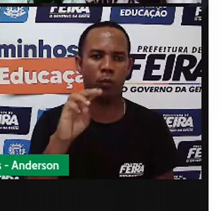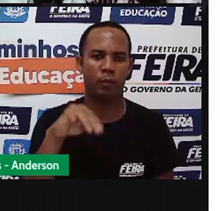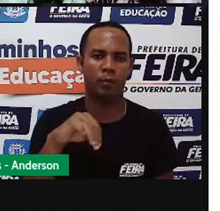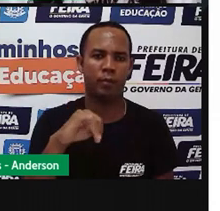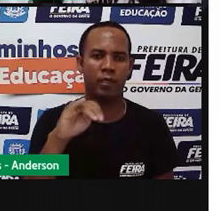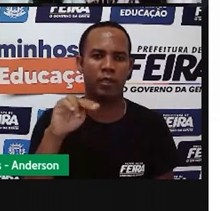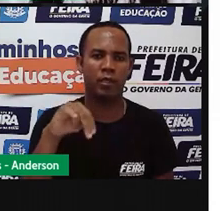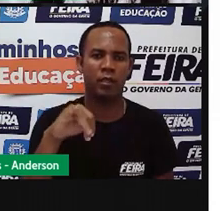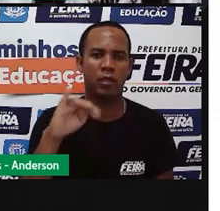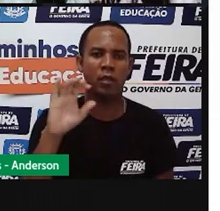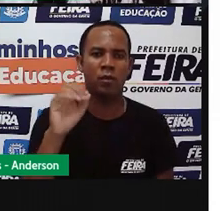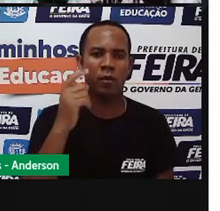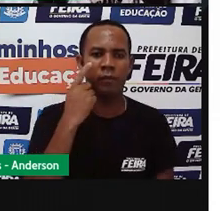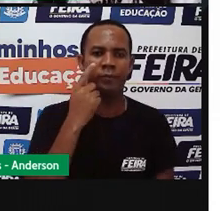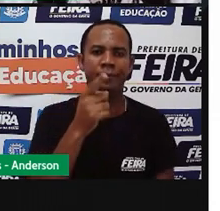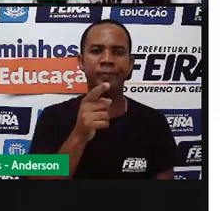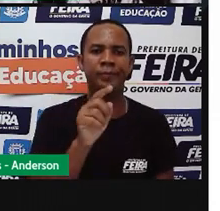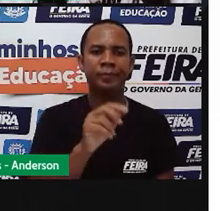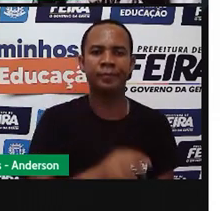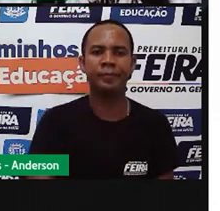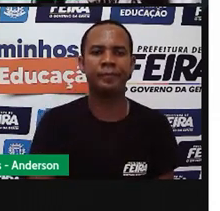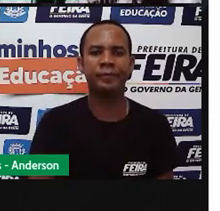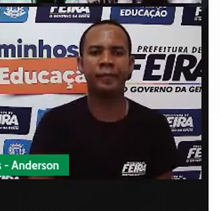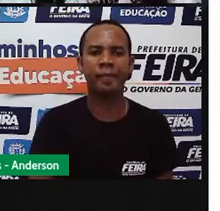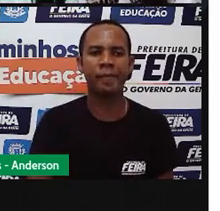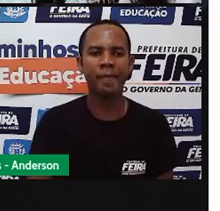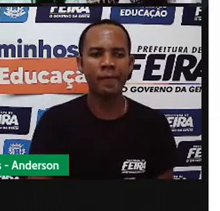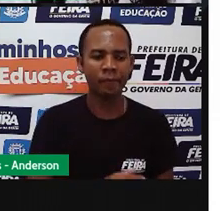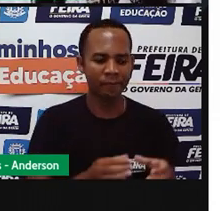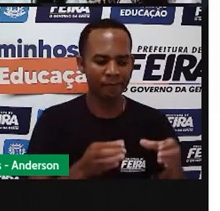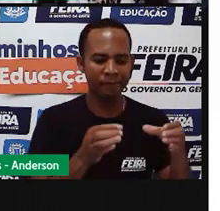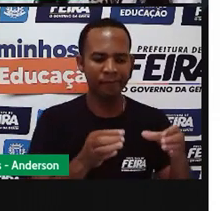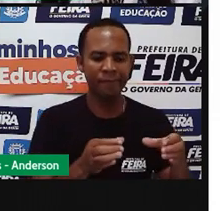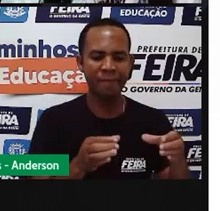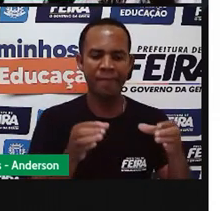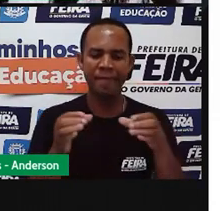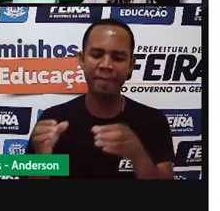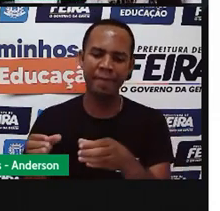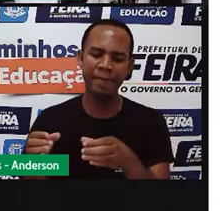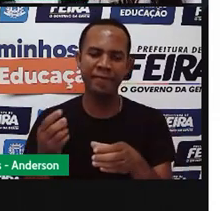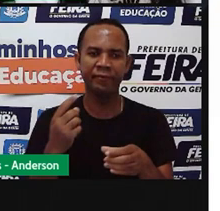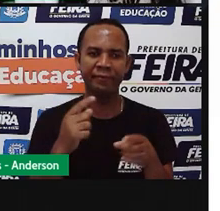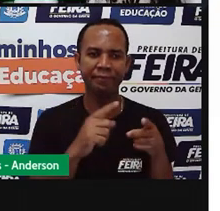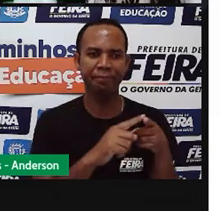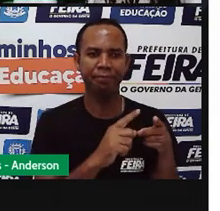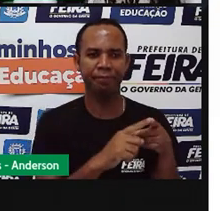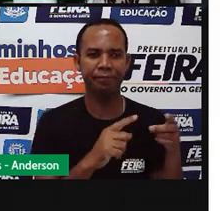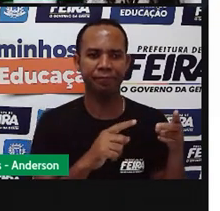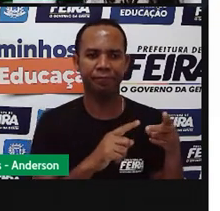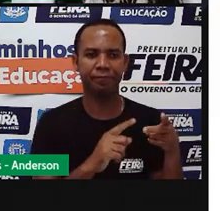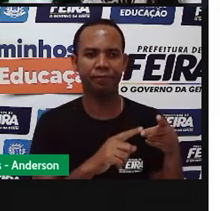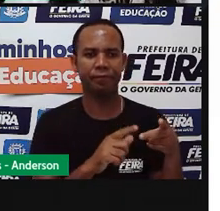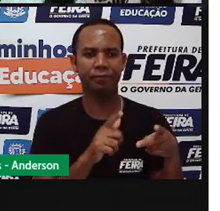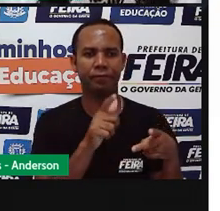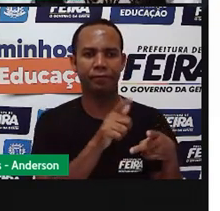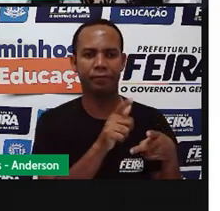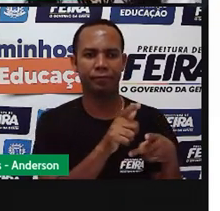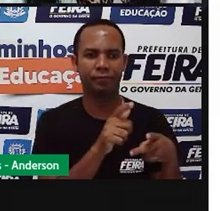frente, tá bom? Em cada copo, você vai prender com um elástico. Um, o